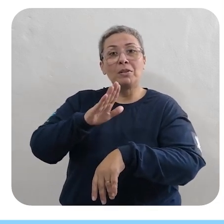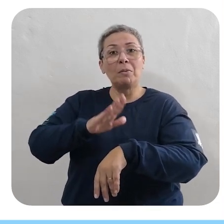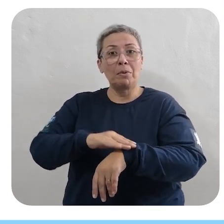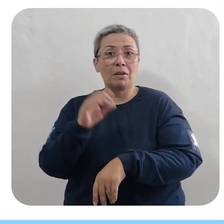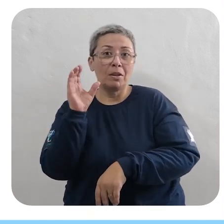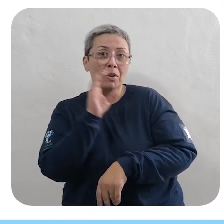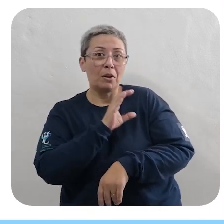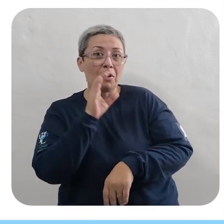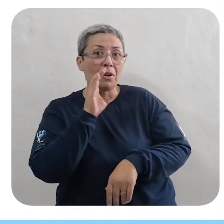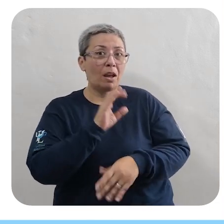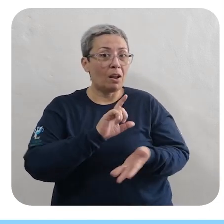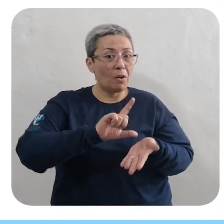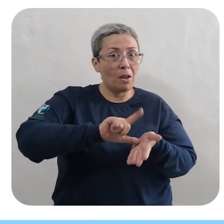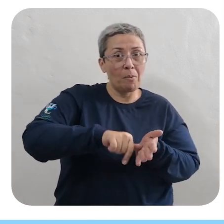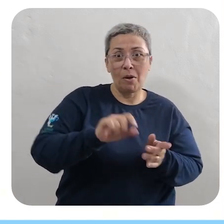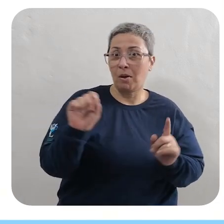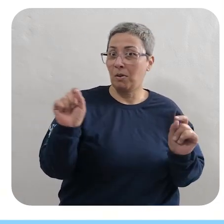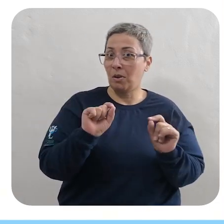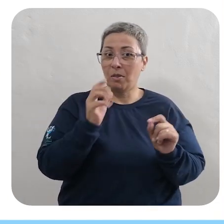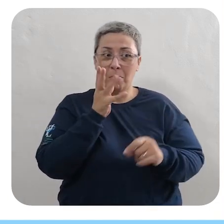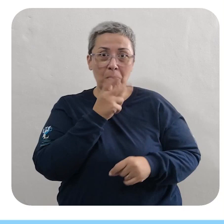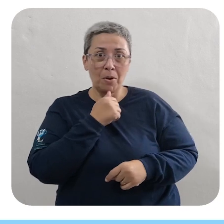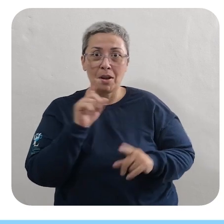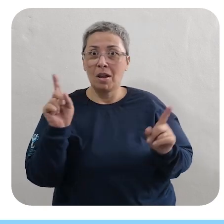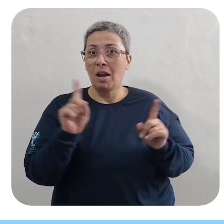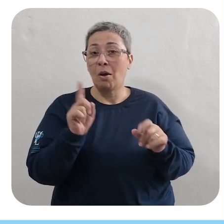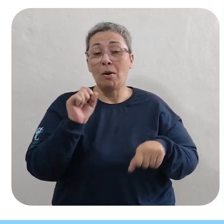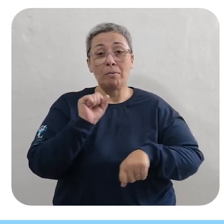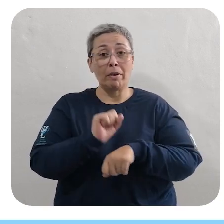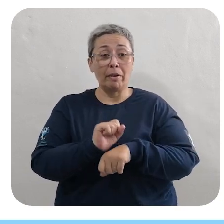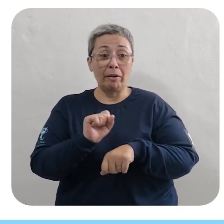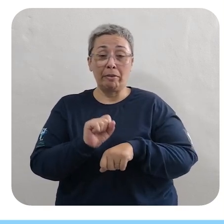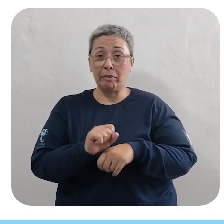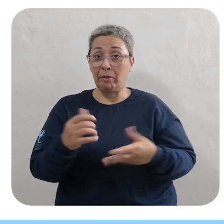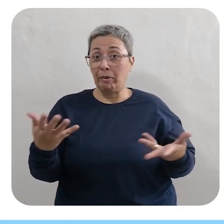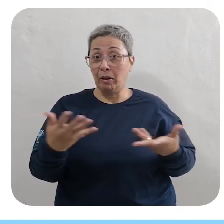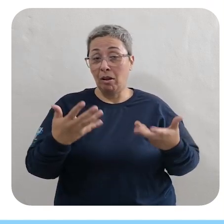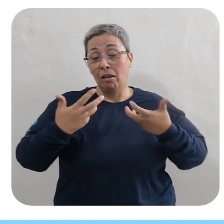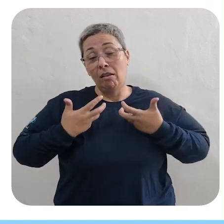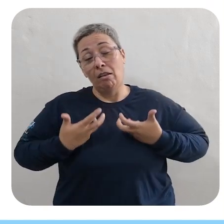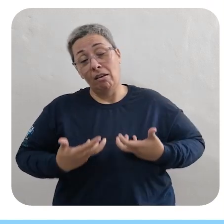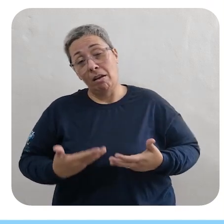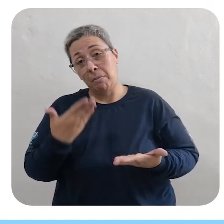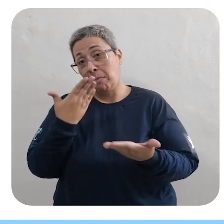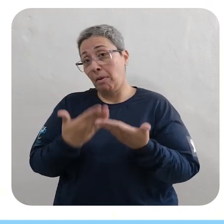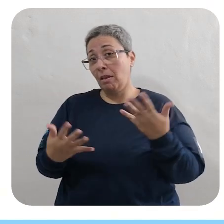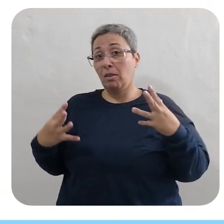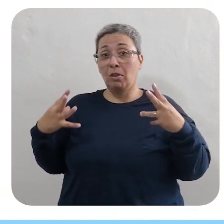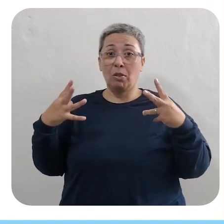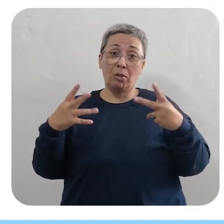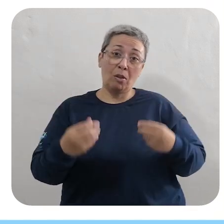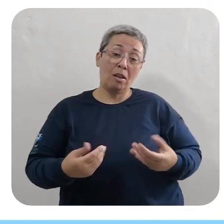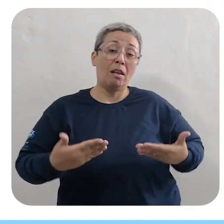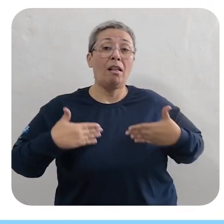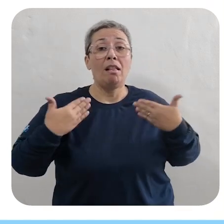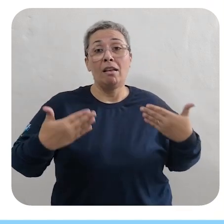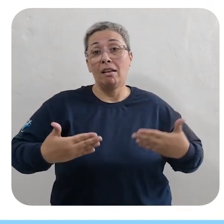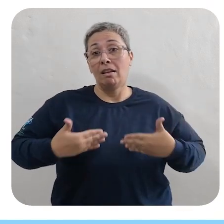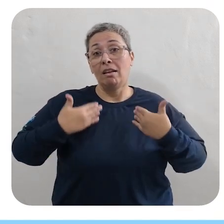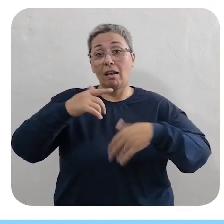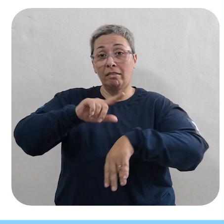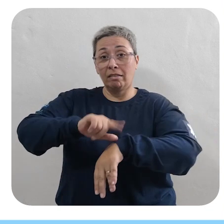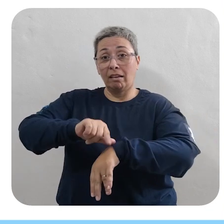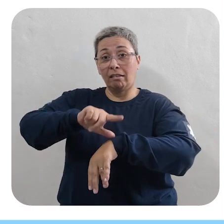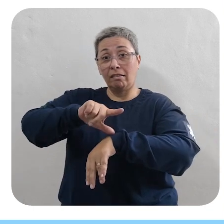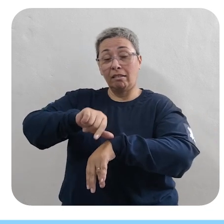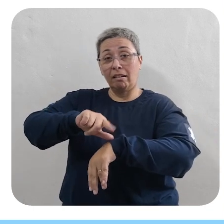embora. Passa tempo, bem depressa, não atrasa, não demora. Que já estou muito cansado, já perdi toda a